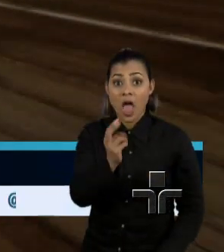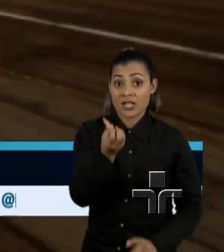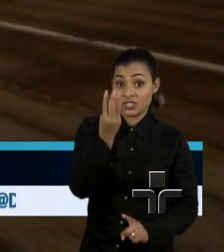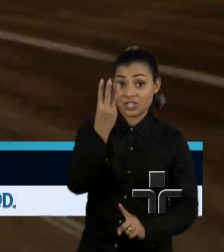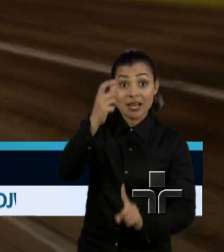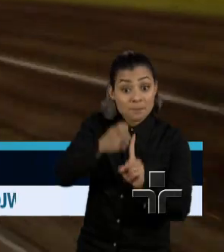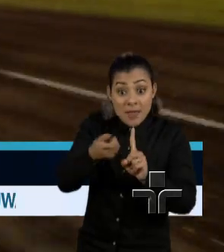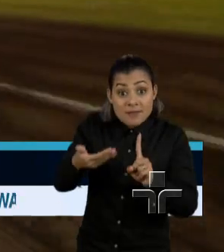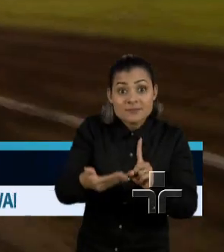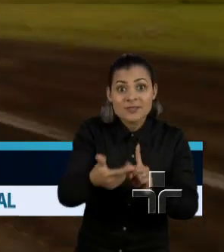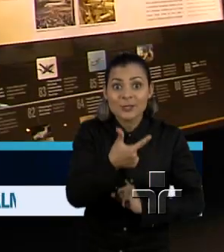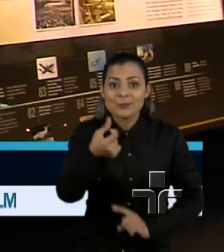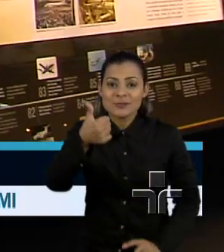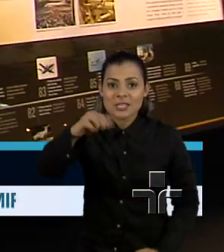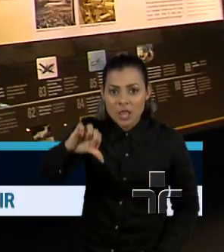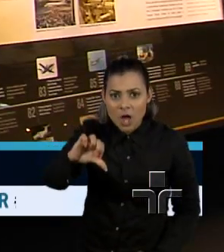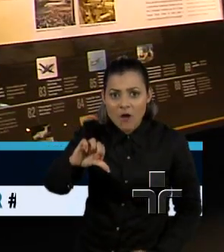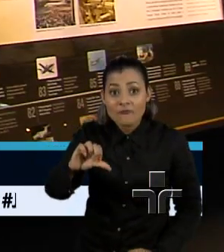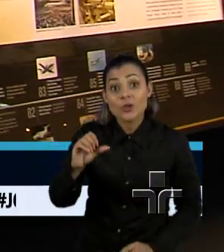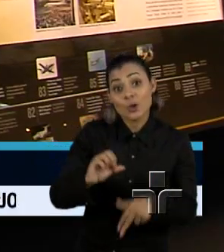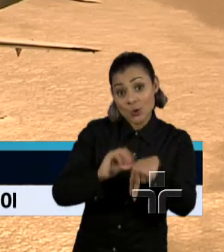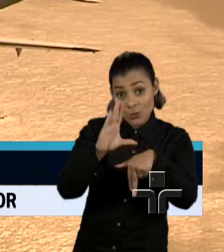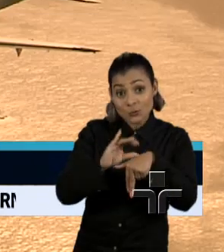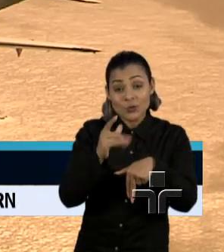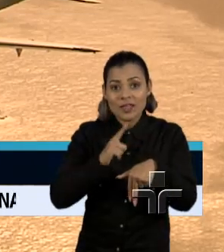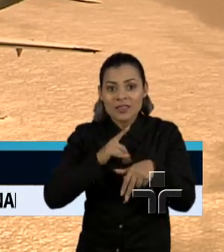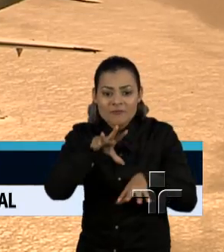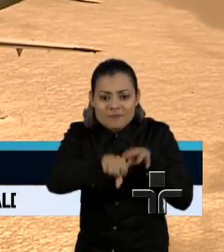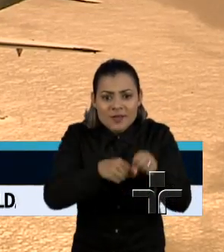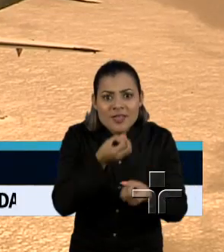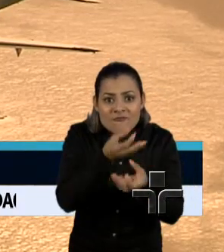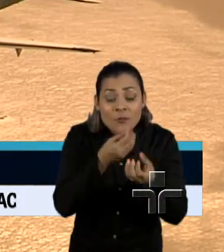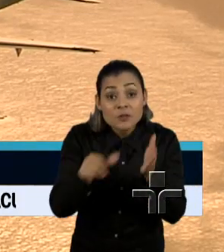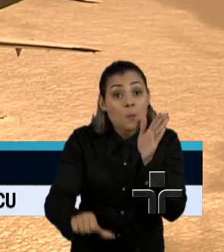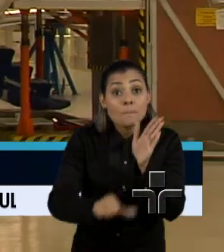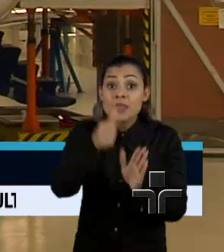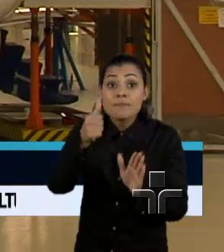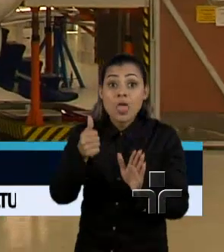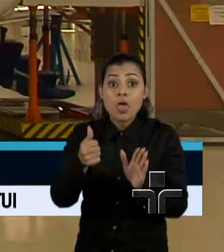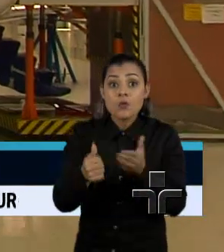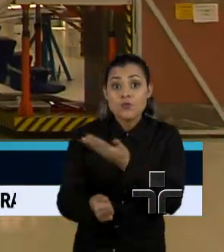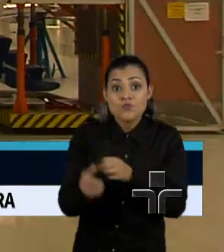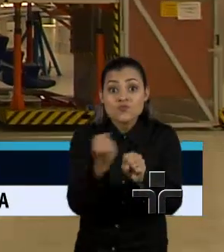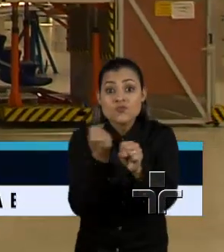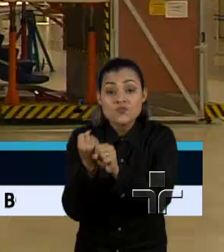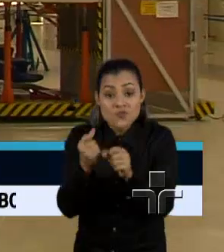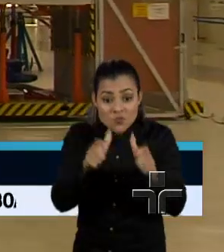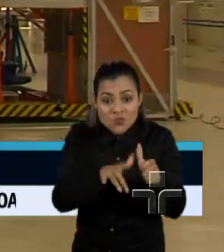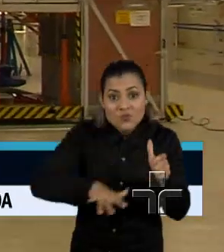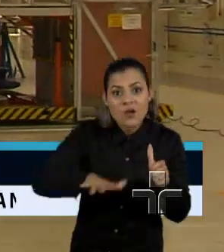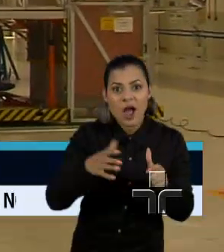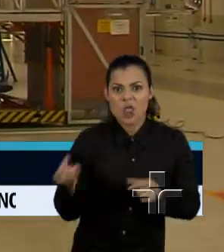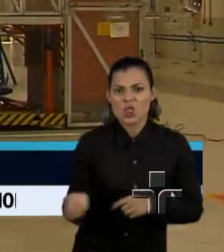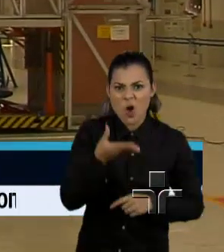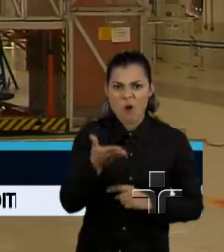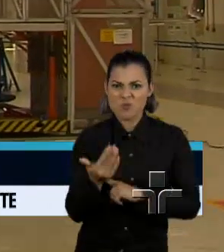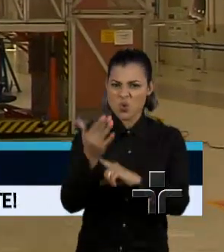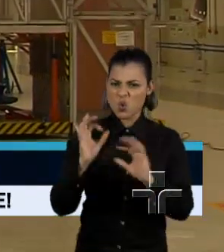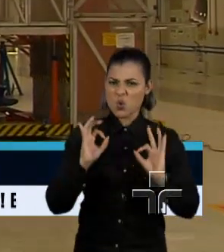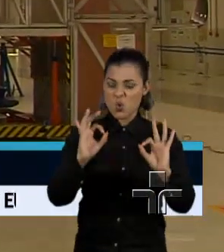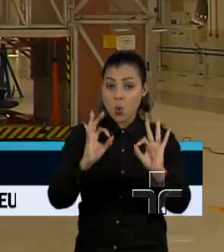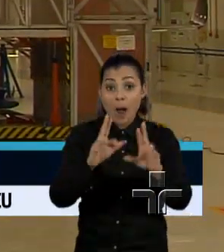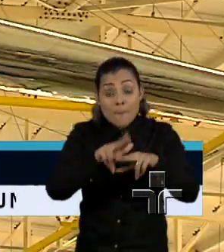deste ano. O Jornal da Cultura teve acesso aos galpões onde os primeiros aviões nasceram. Hoje, um polo de inovação. O programa Boa